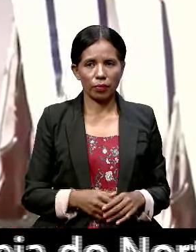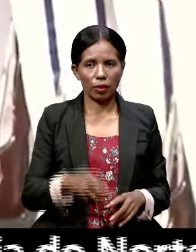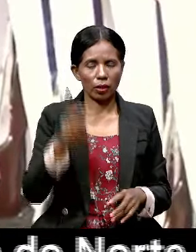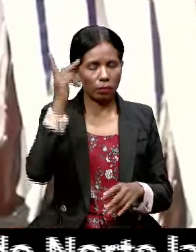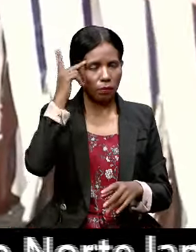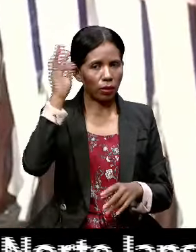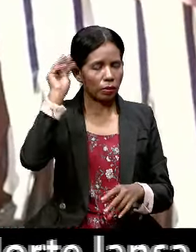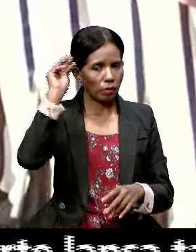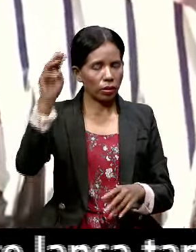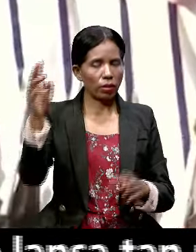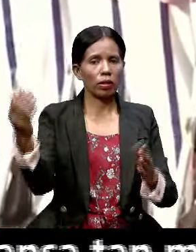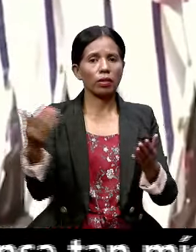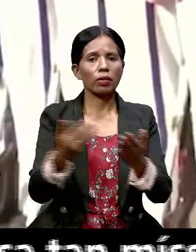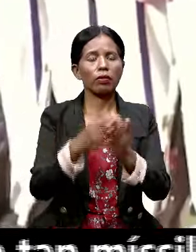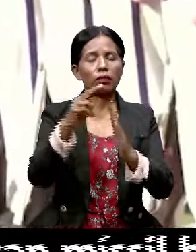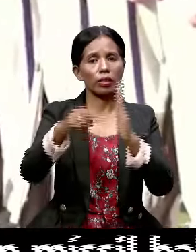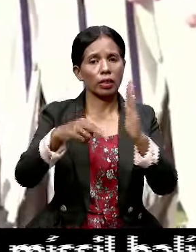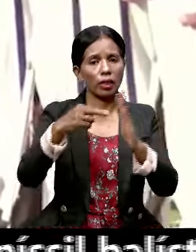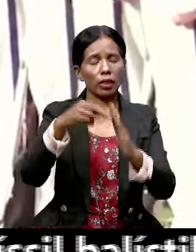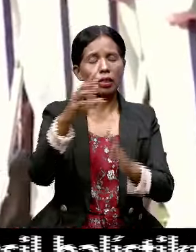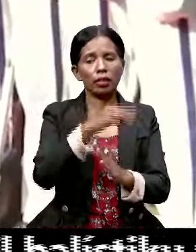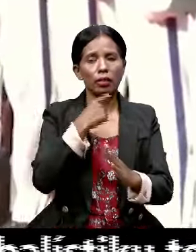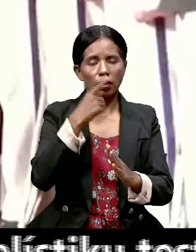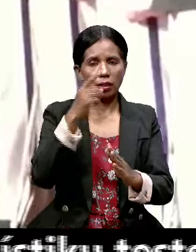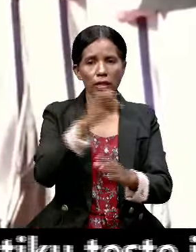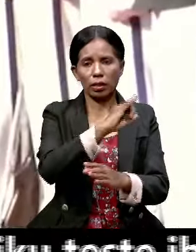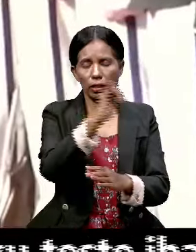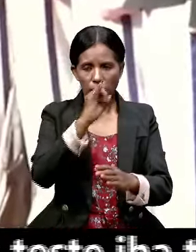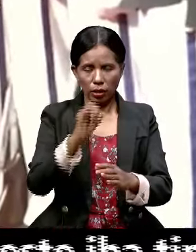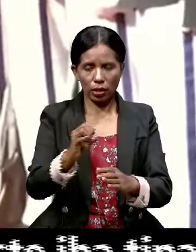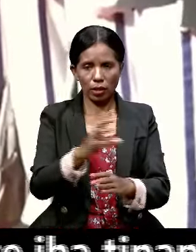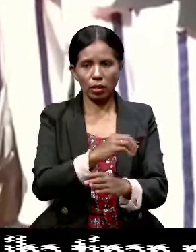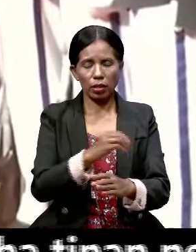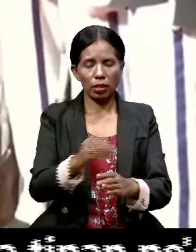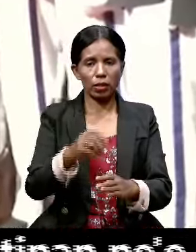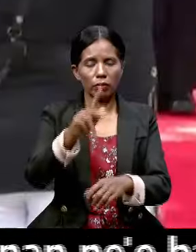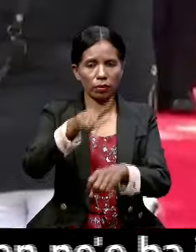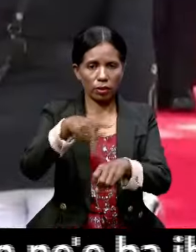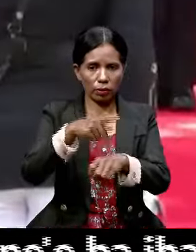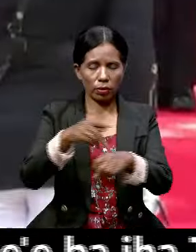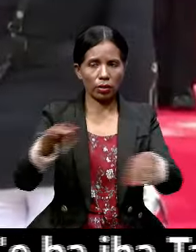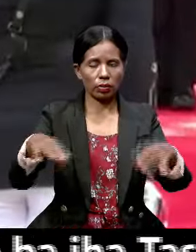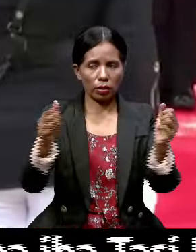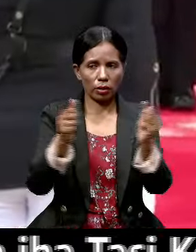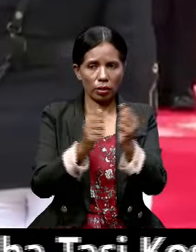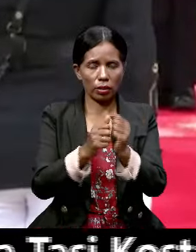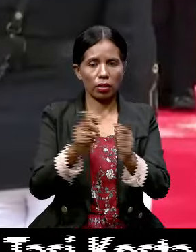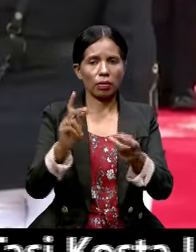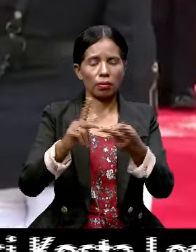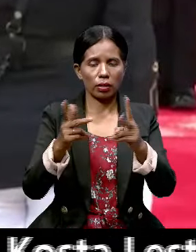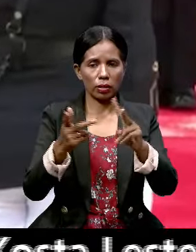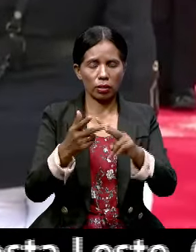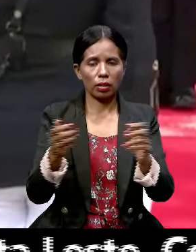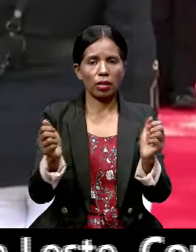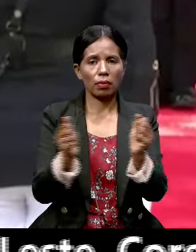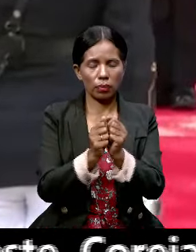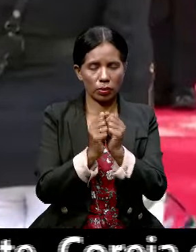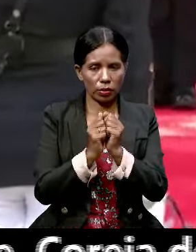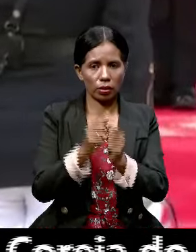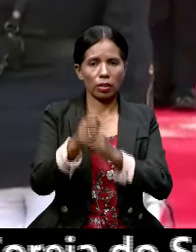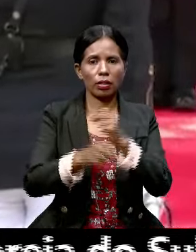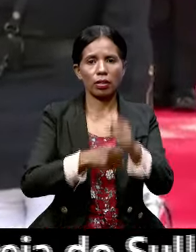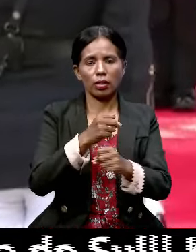Primeiro-ministro Nova Zelândia e a entrevista coletiva Ida HTT, Nova Zelândia no Filipinas e a sua relação com a parceria compreensiva e a